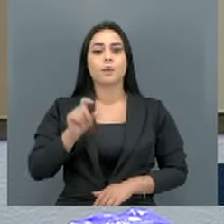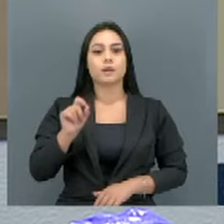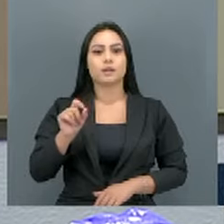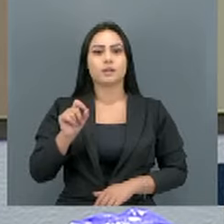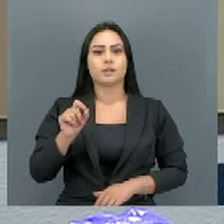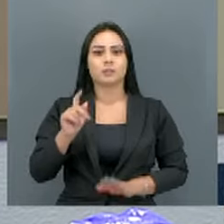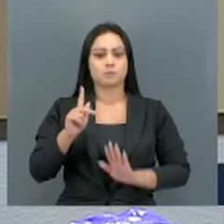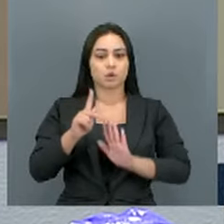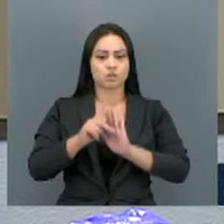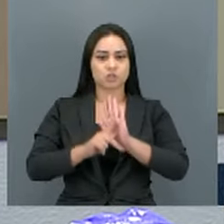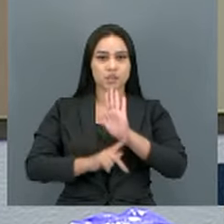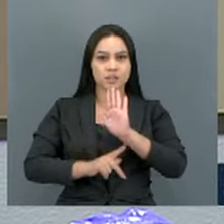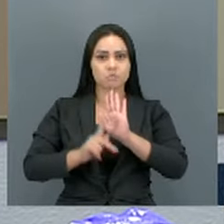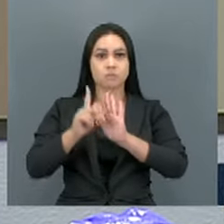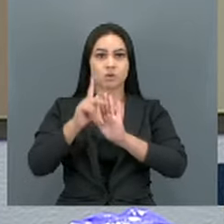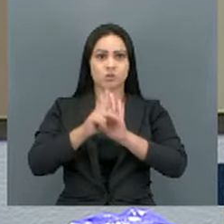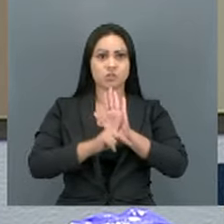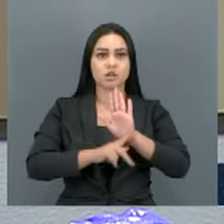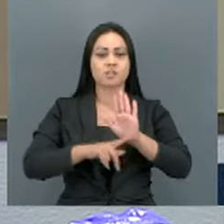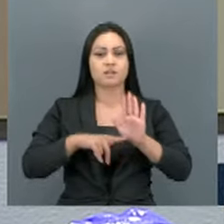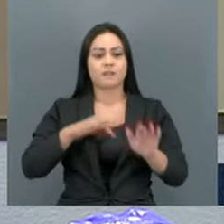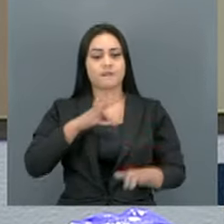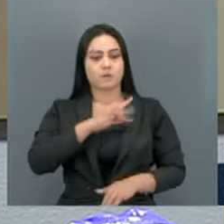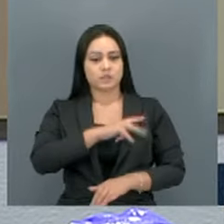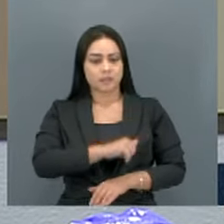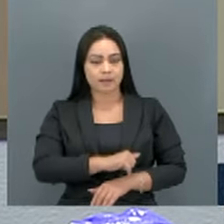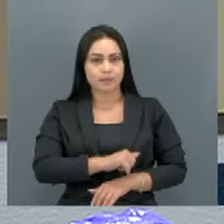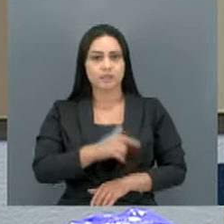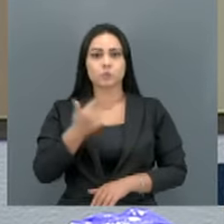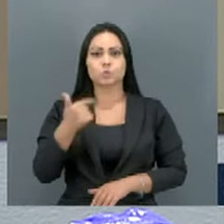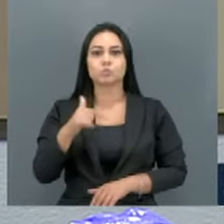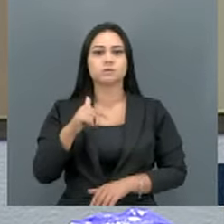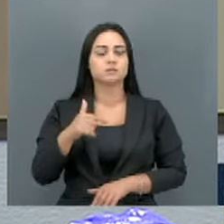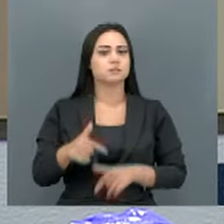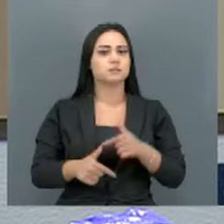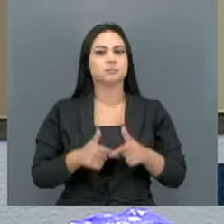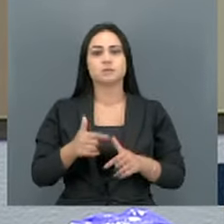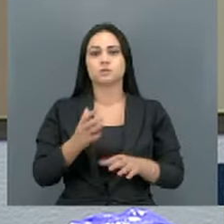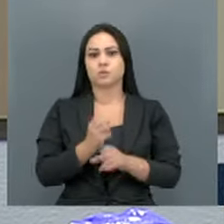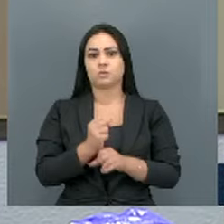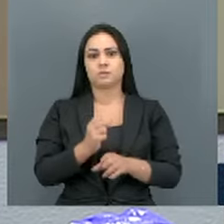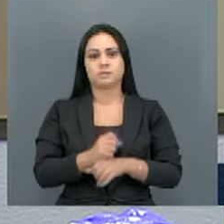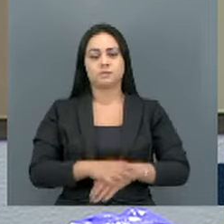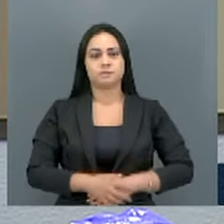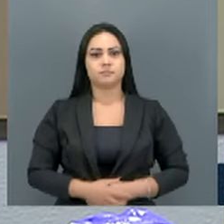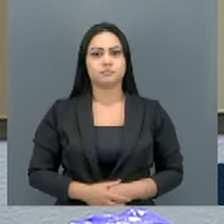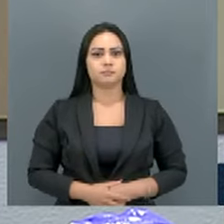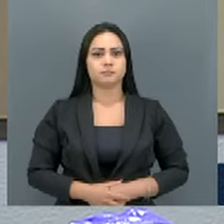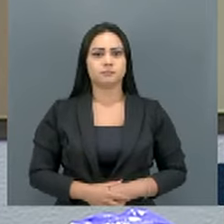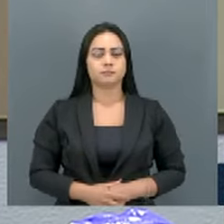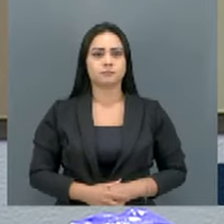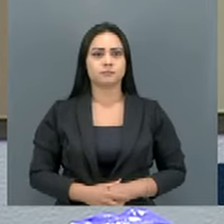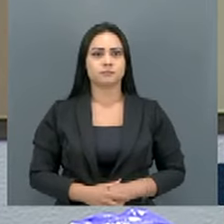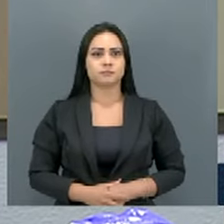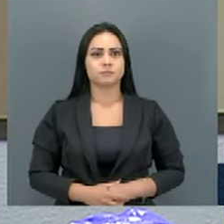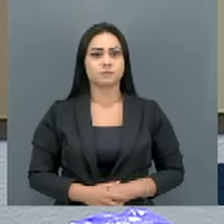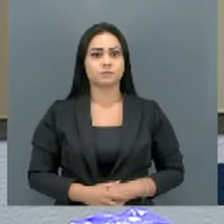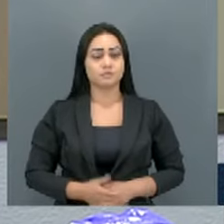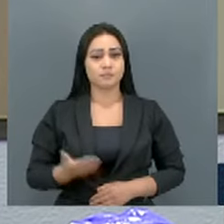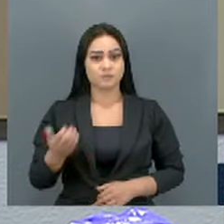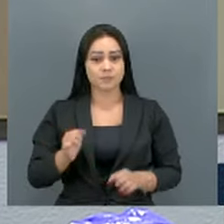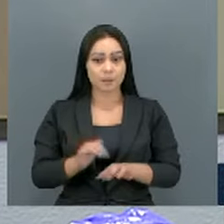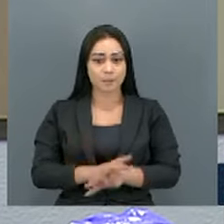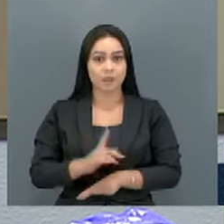de projeto vindo da FUNAI, não tem a prestação de conta. Quer acabar para